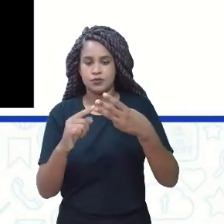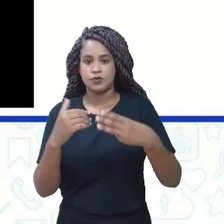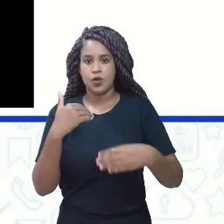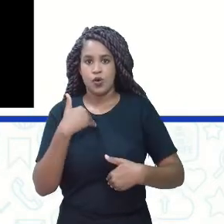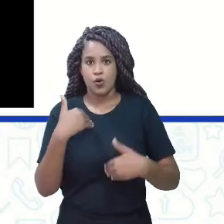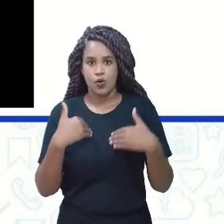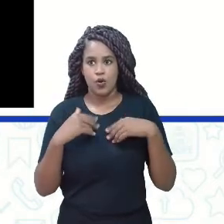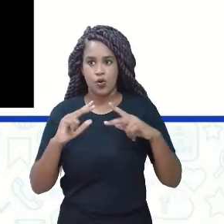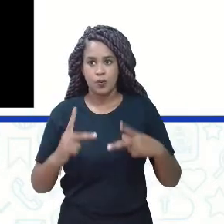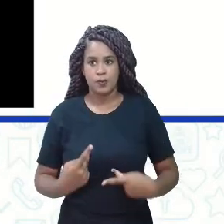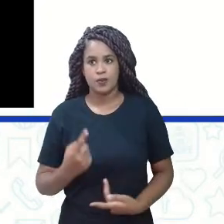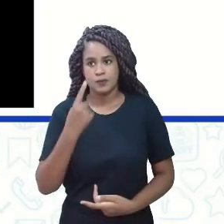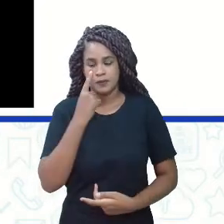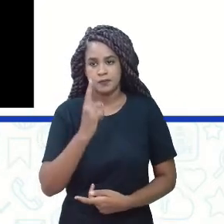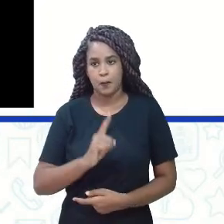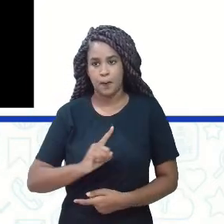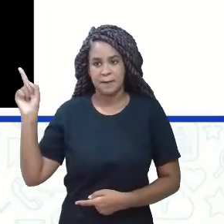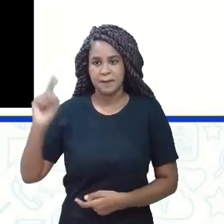corpo humano.